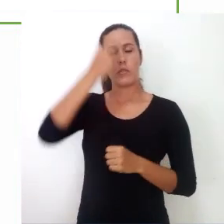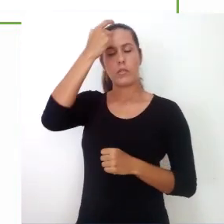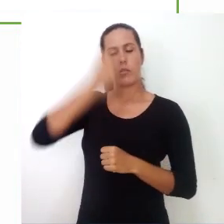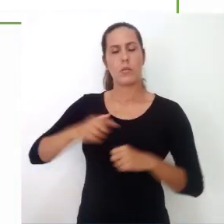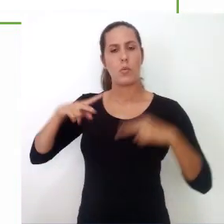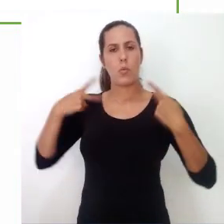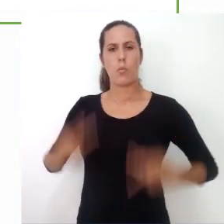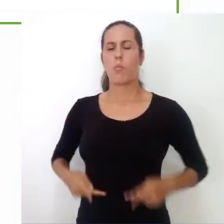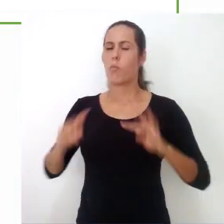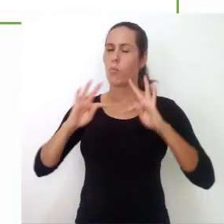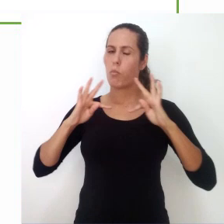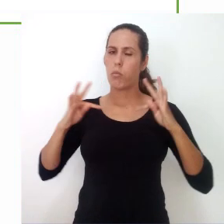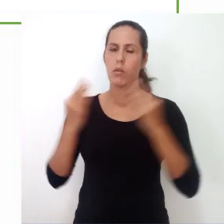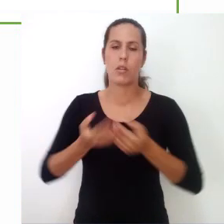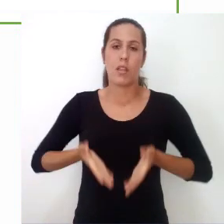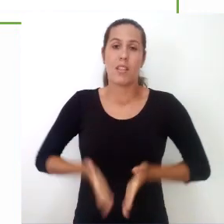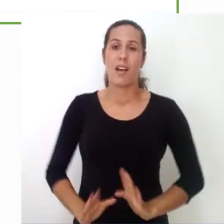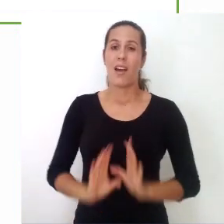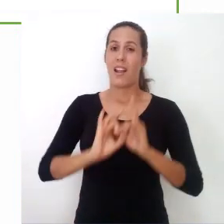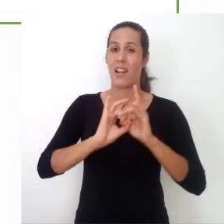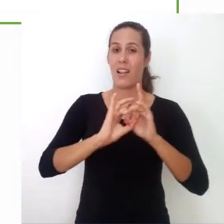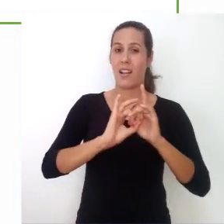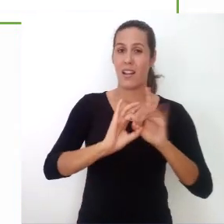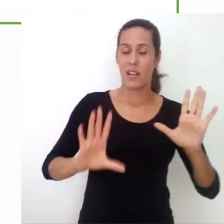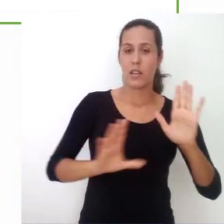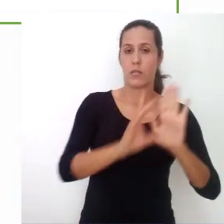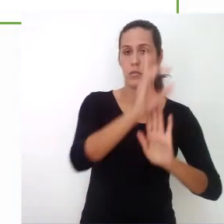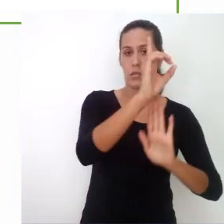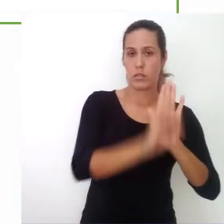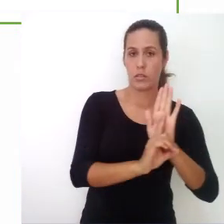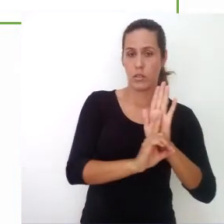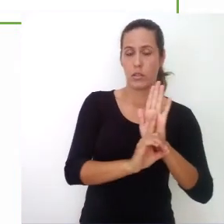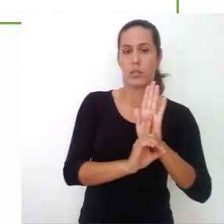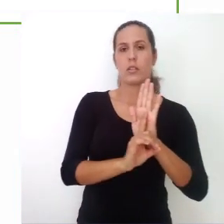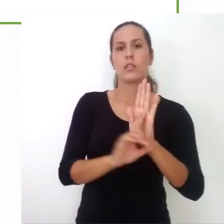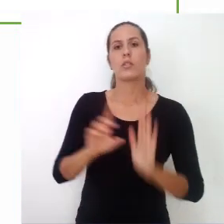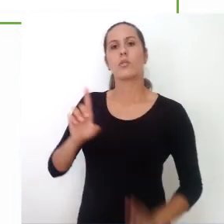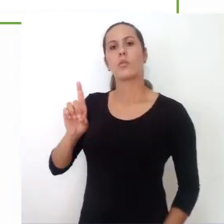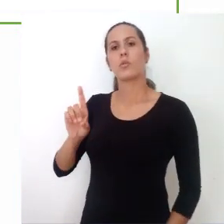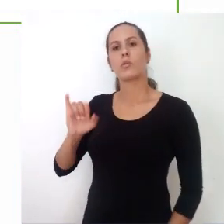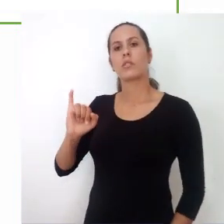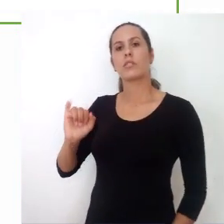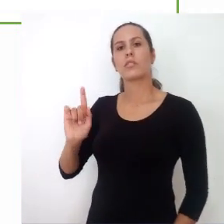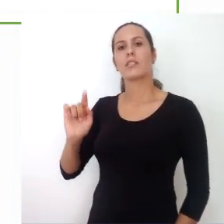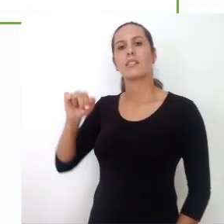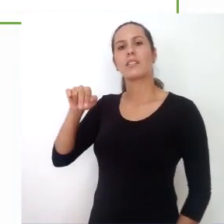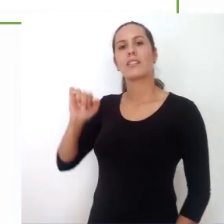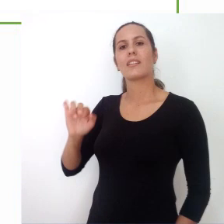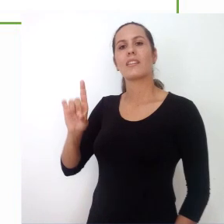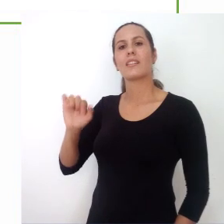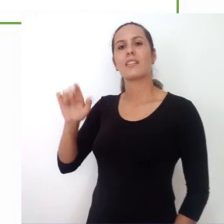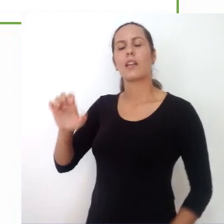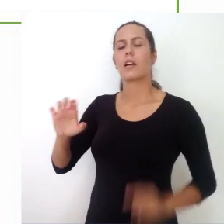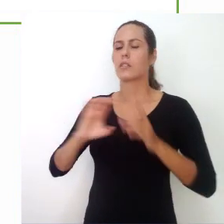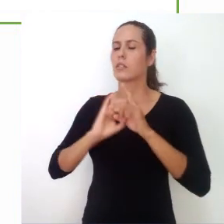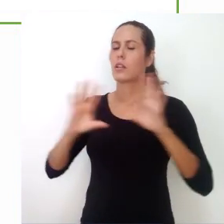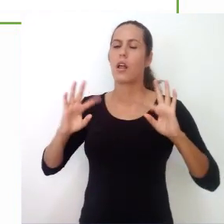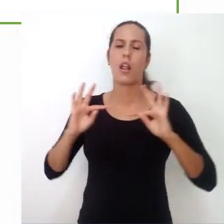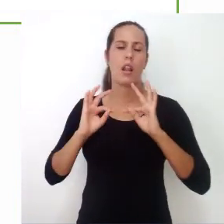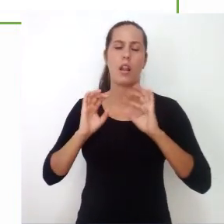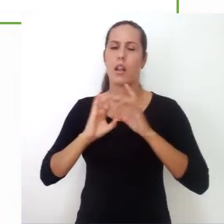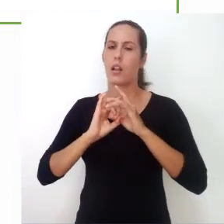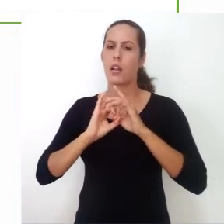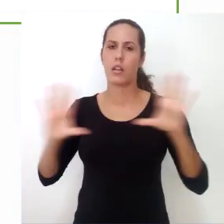humanos nascem livres, iguais em dignidade e direitos. São dotados de razão e consciência e devem